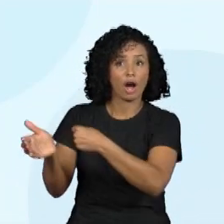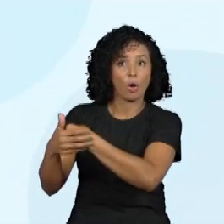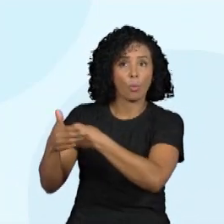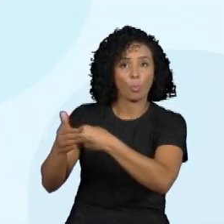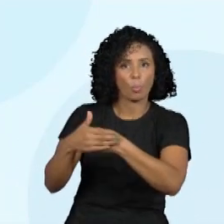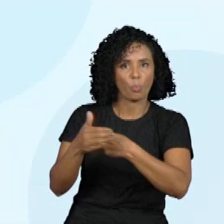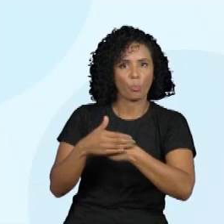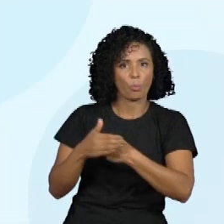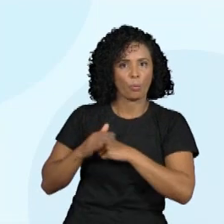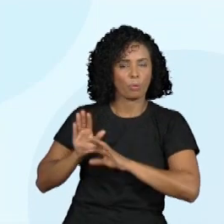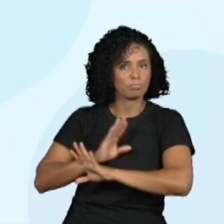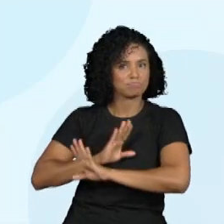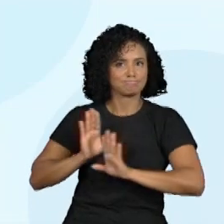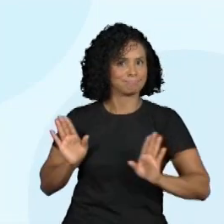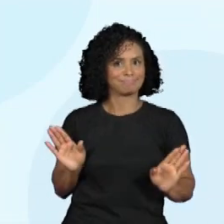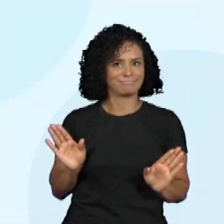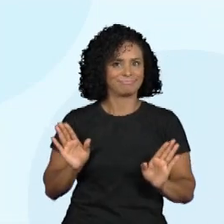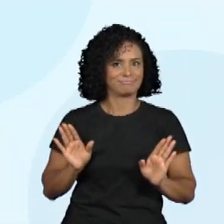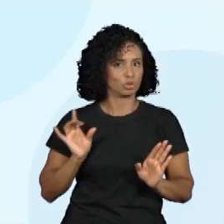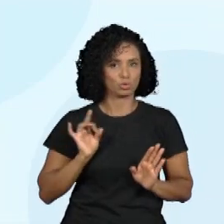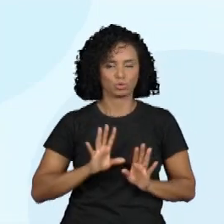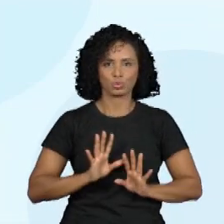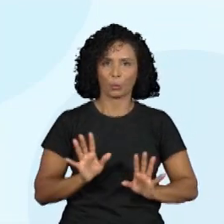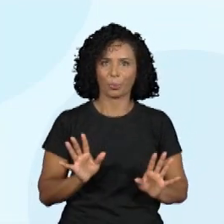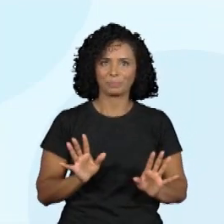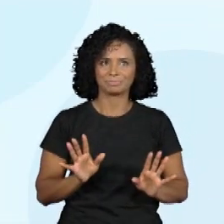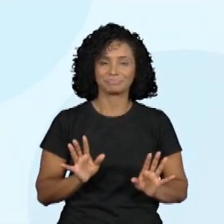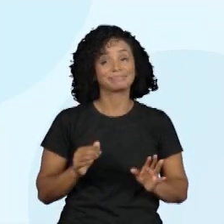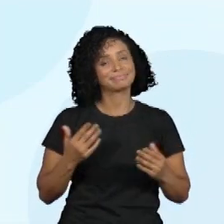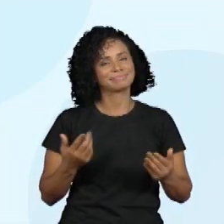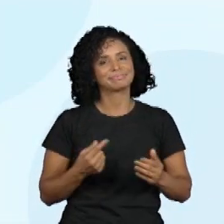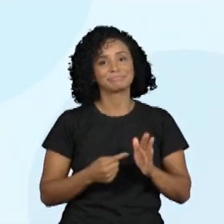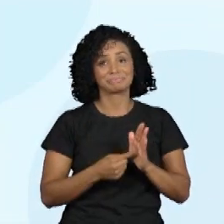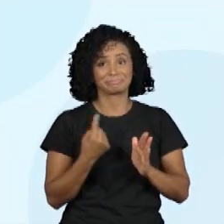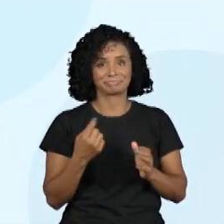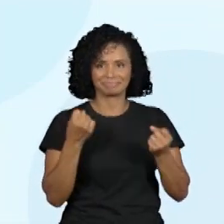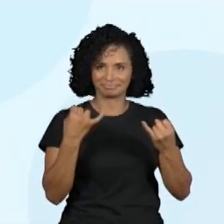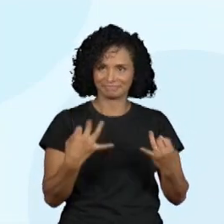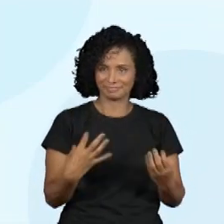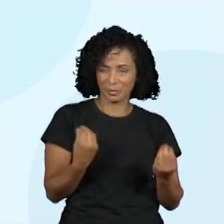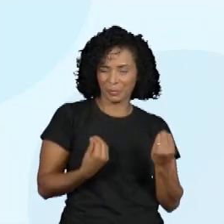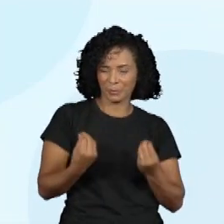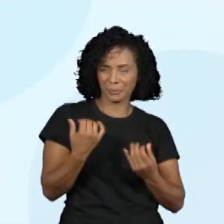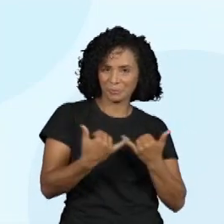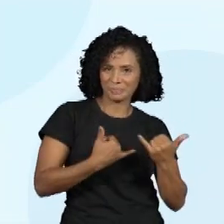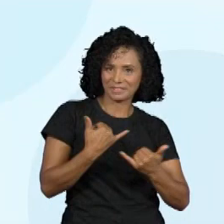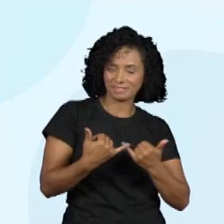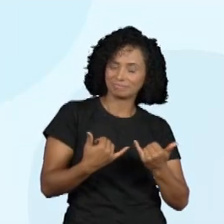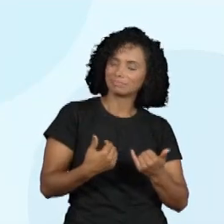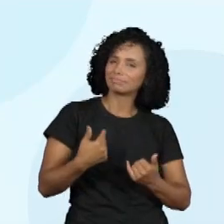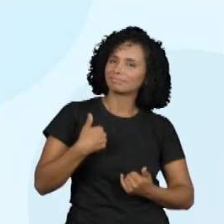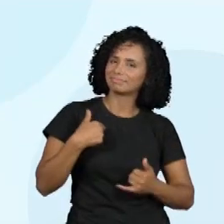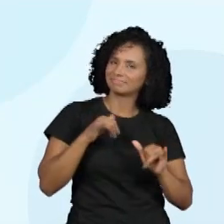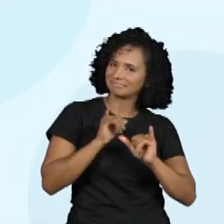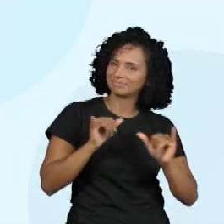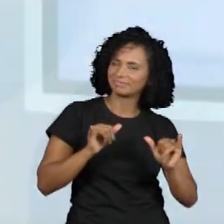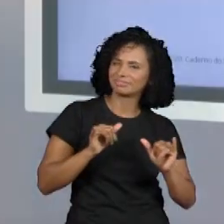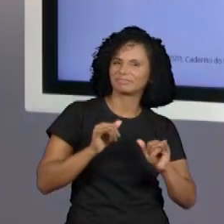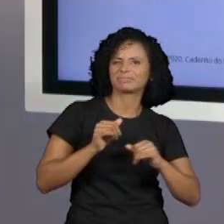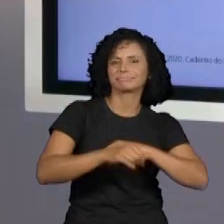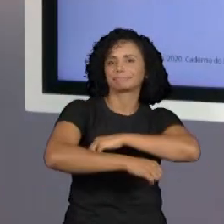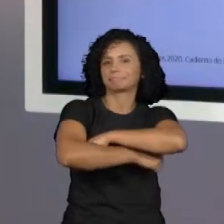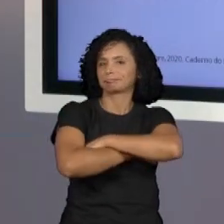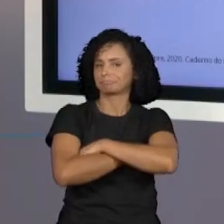Só por essa primeira comanda aqui que explica como que se brinca, eu já posso dizer para vocês, que vocês já adivinharam,